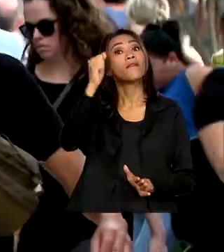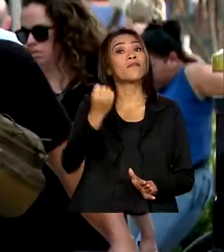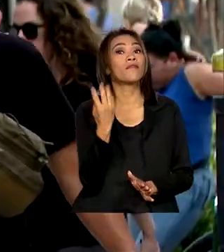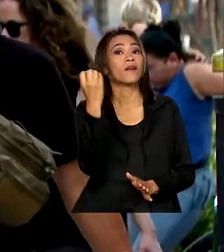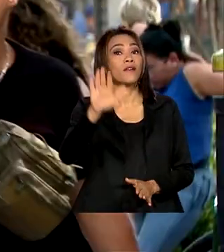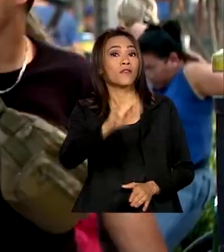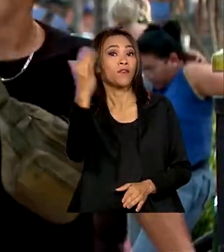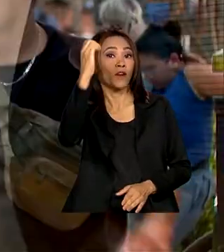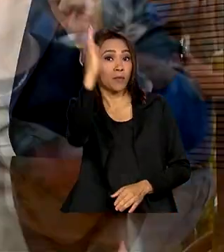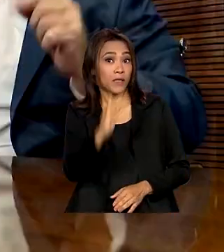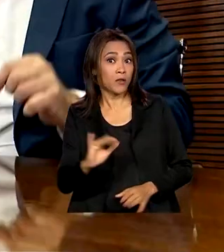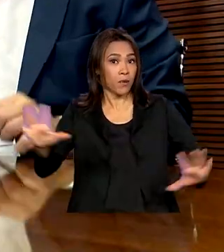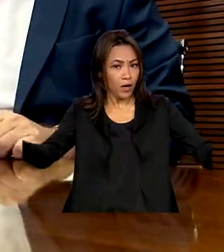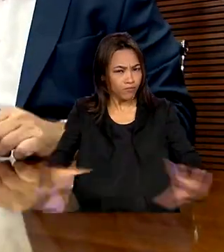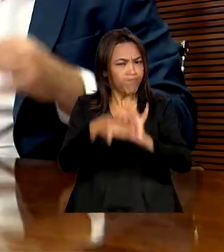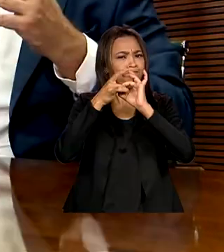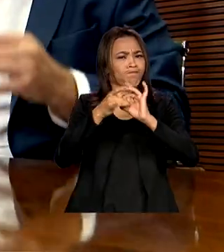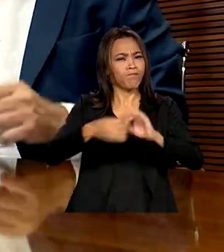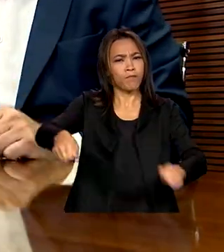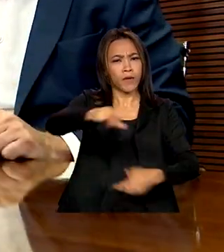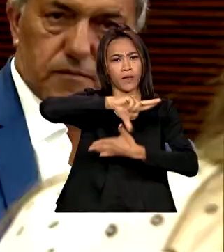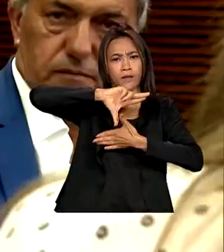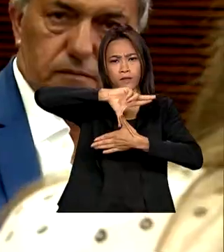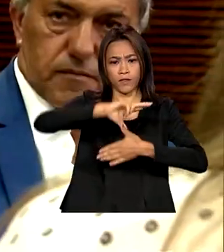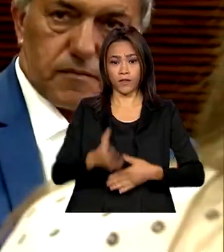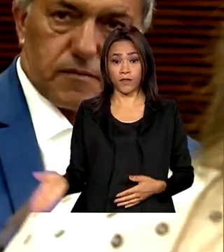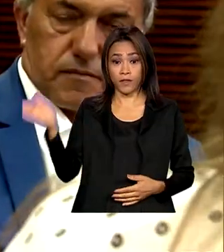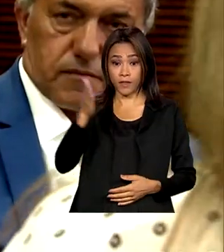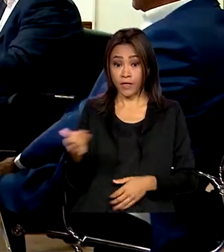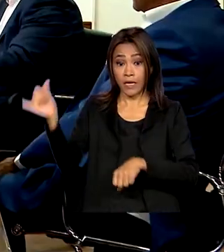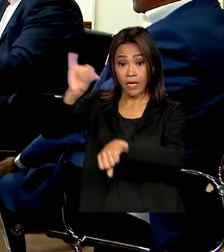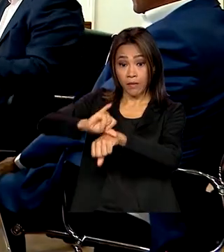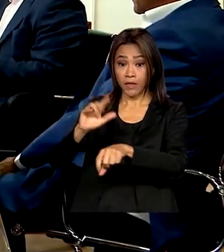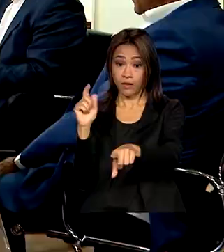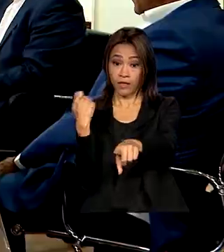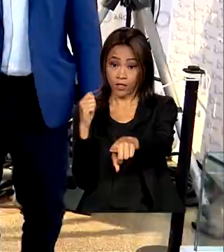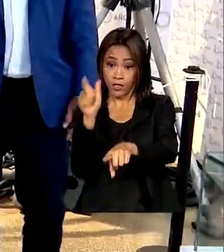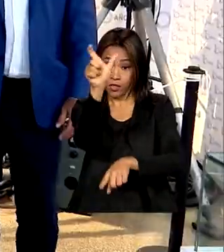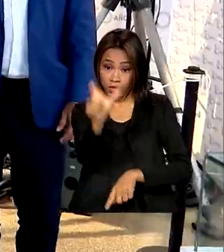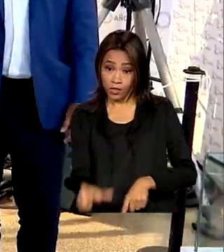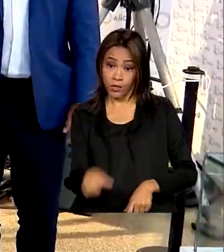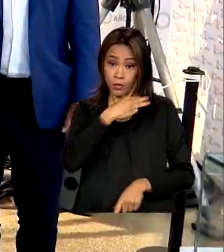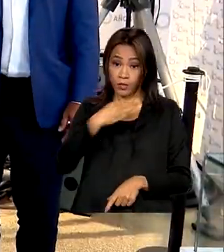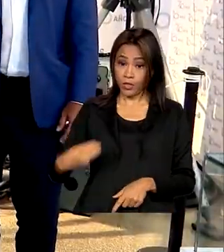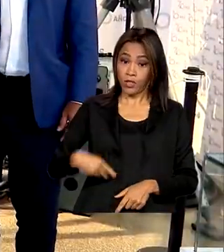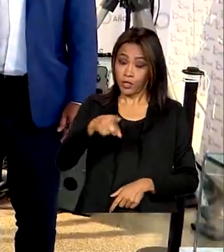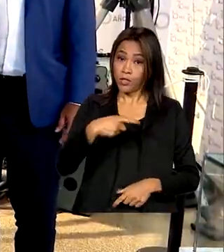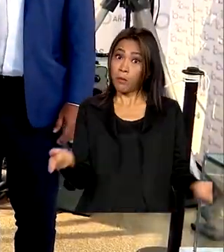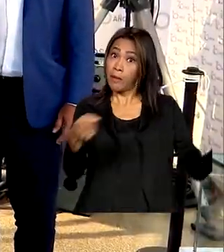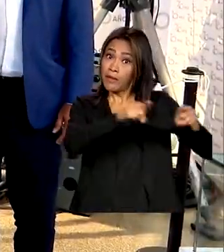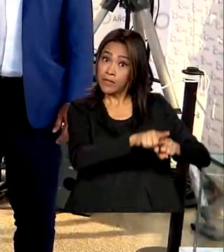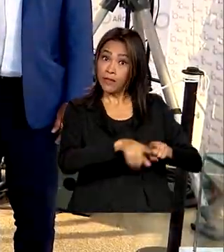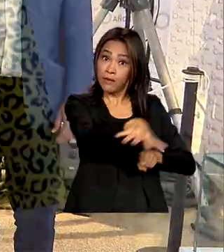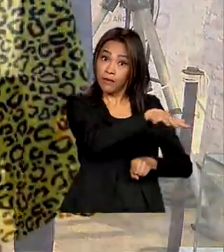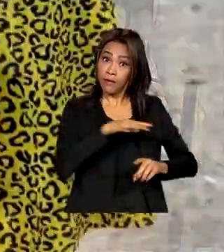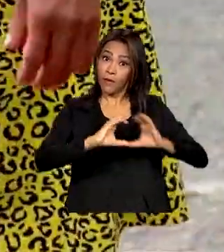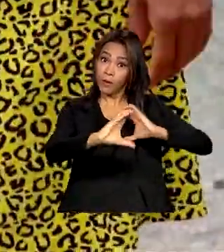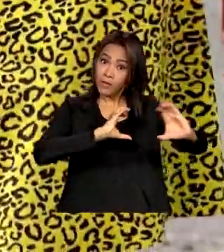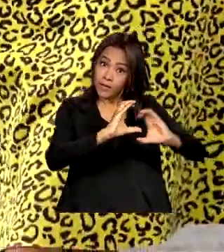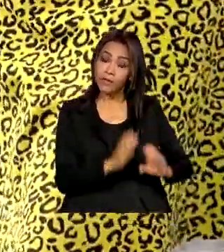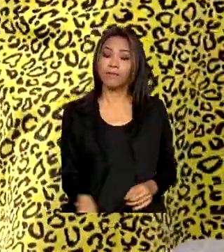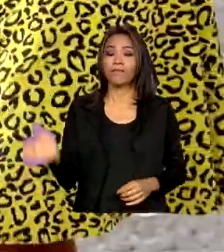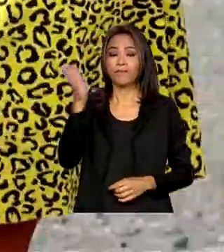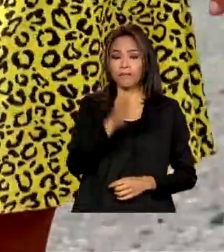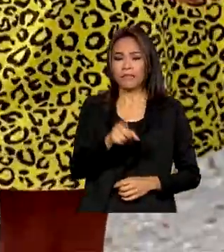América Latina. Em Buenos Aires, ministro Paulo Pimenta anuncia parceria na área de comunicação.